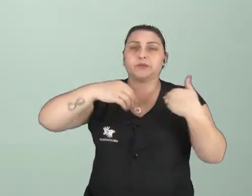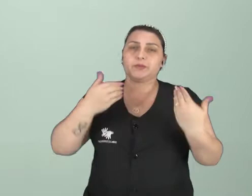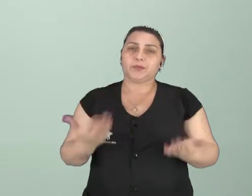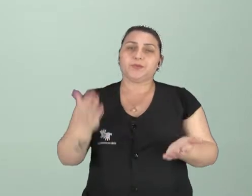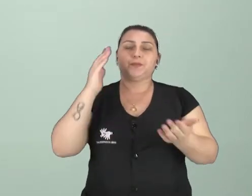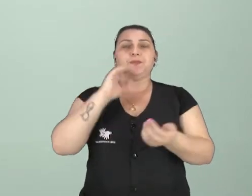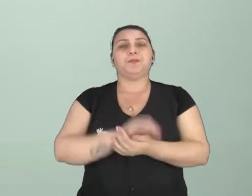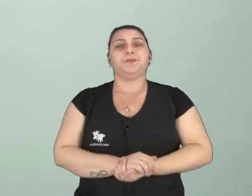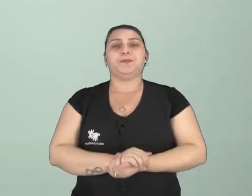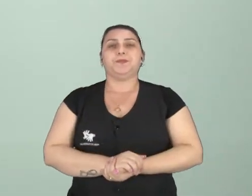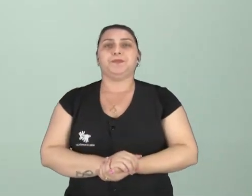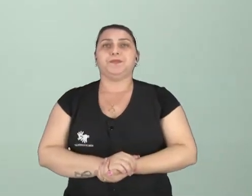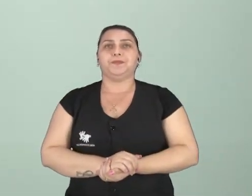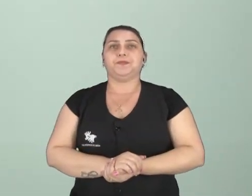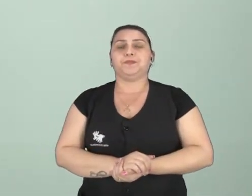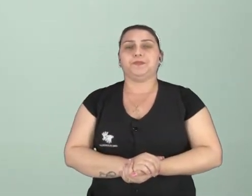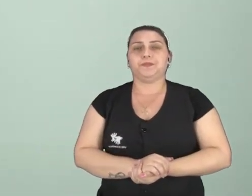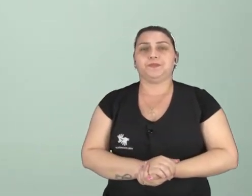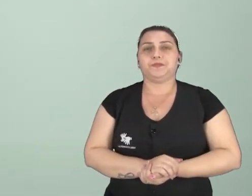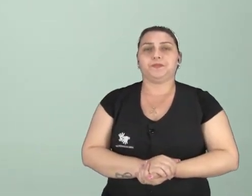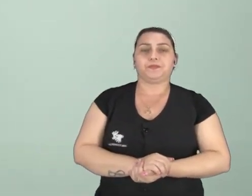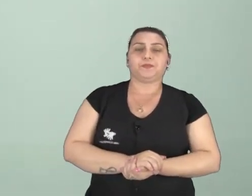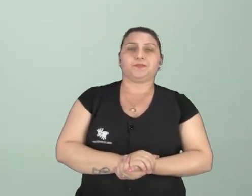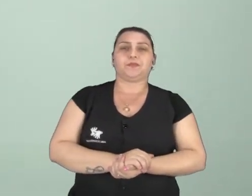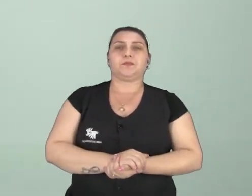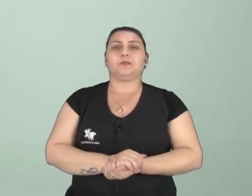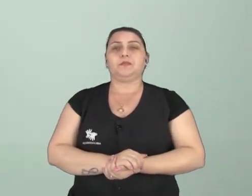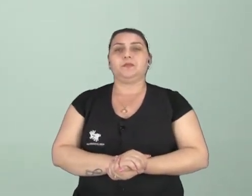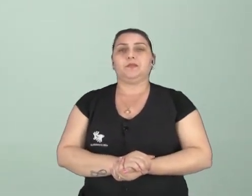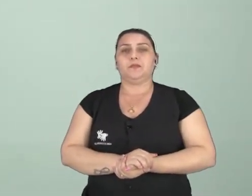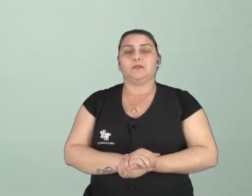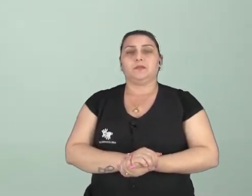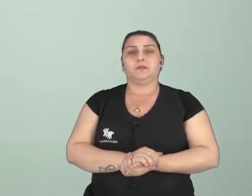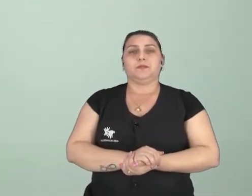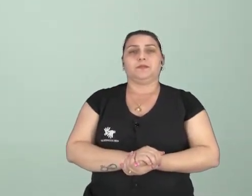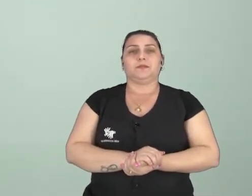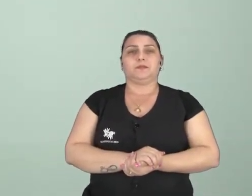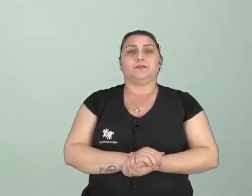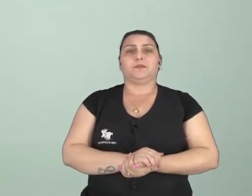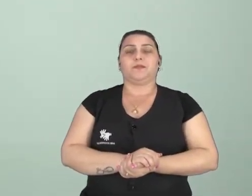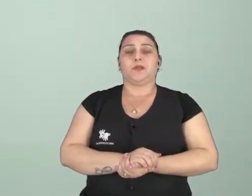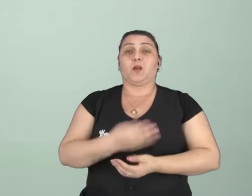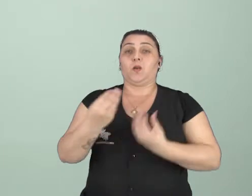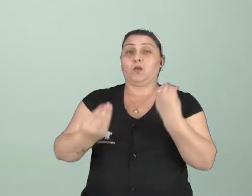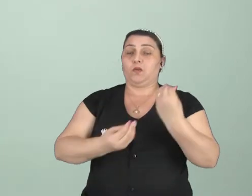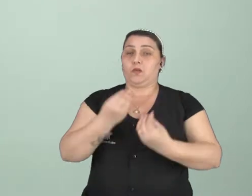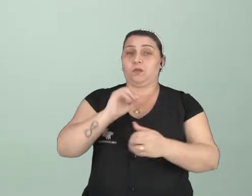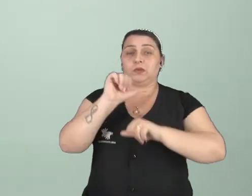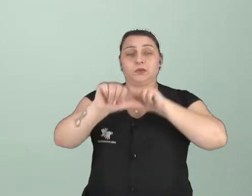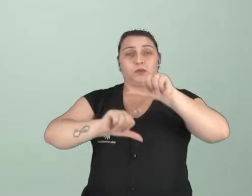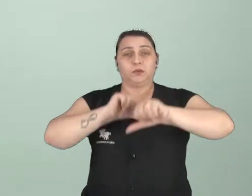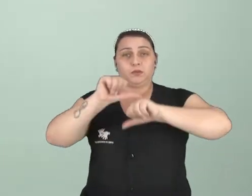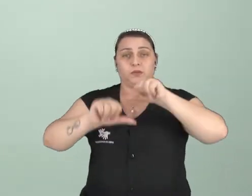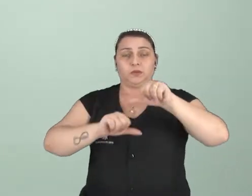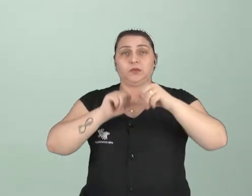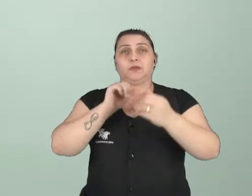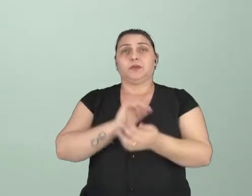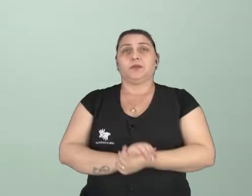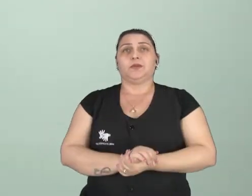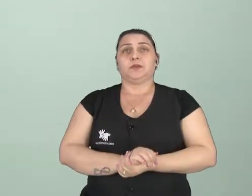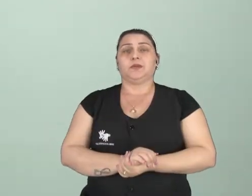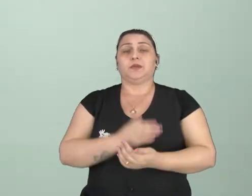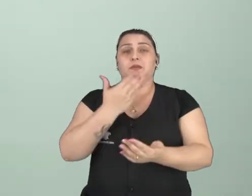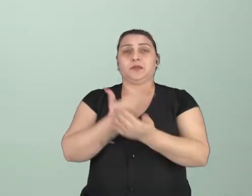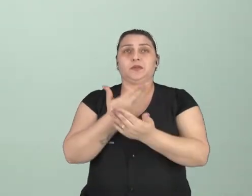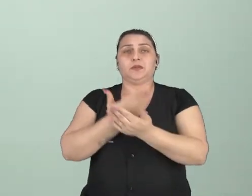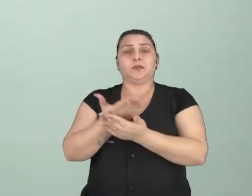e as suas transformações no decorrer de sua formação, certo? Como que ele vai se transformando. Então,